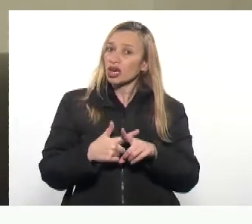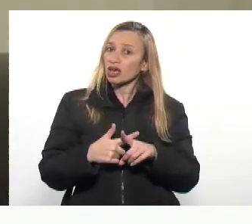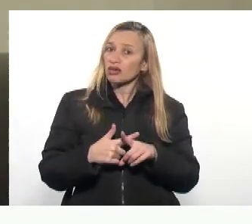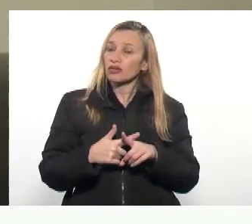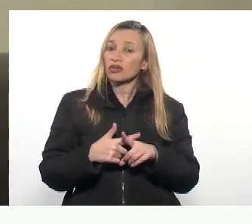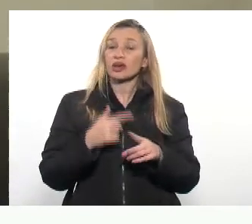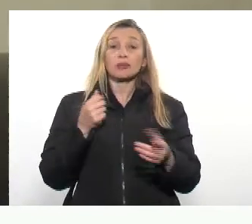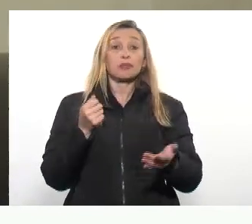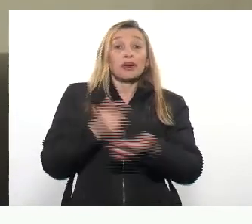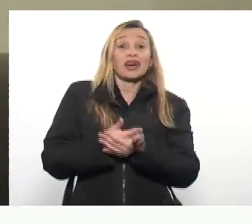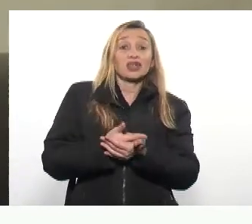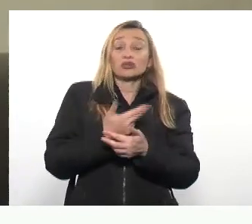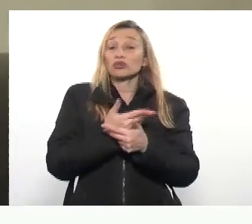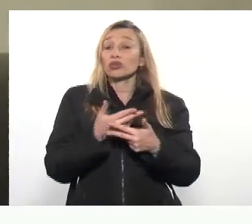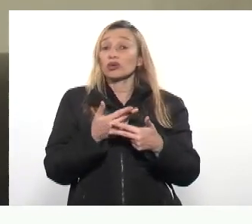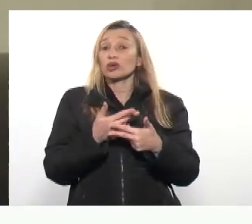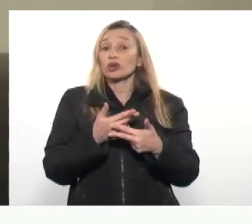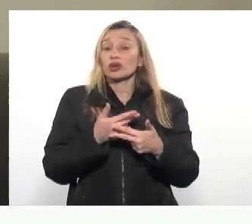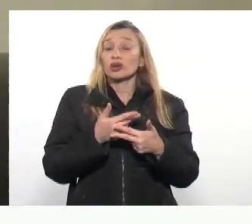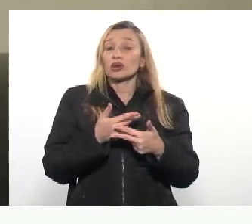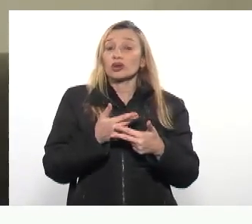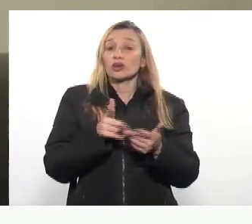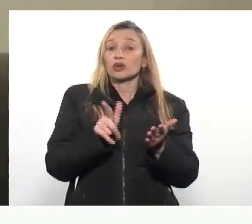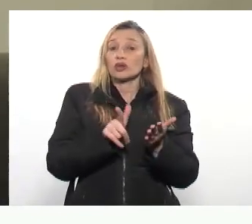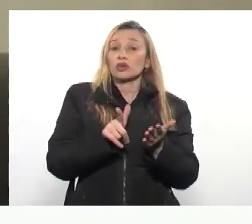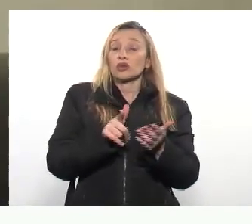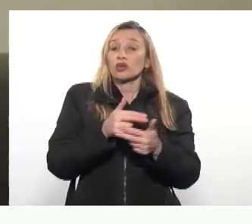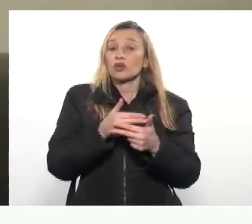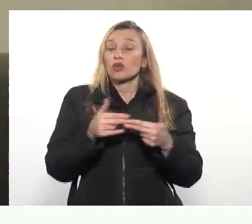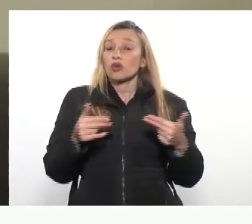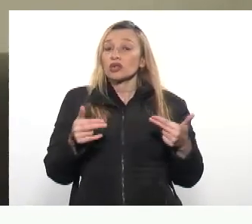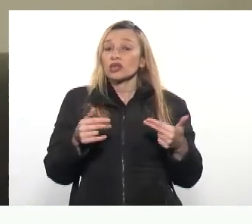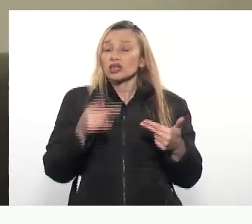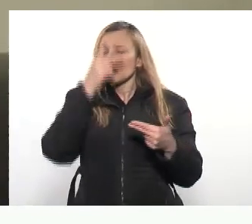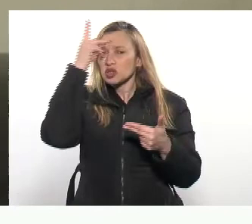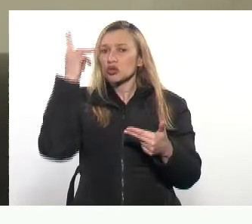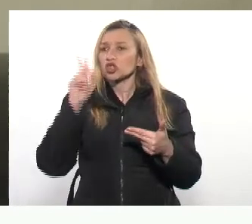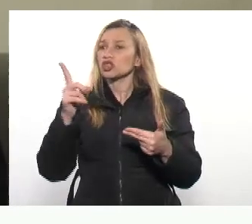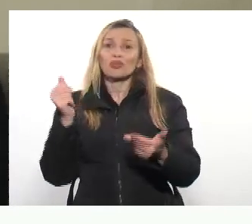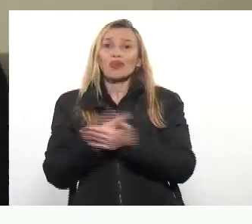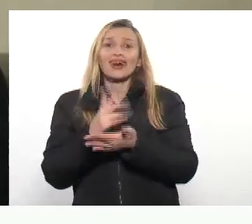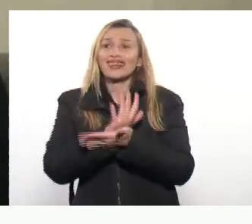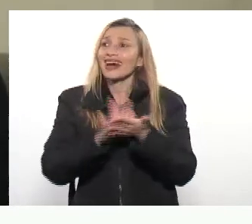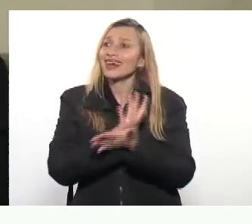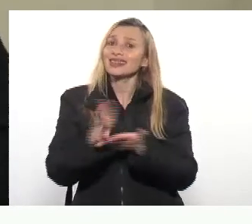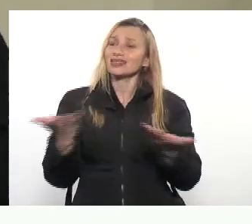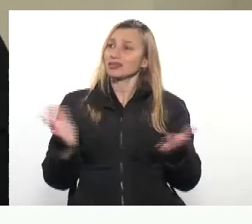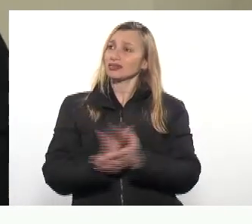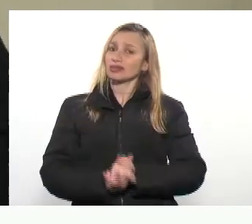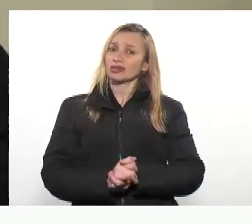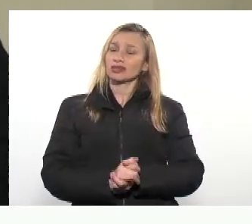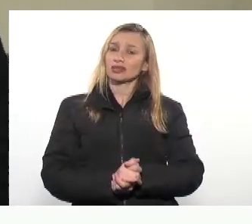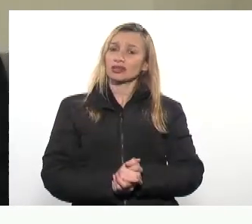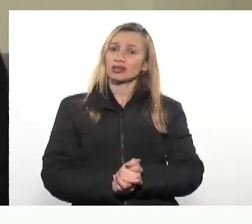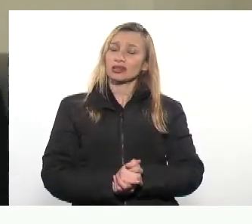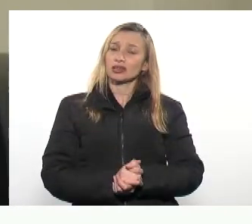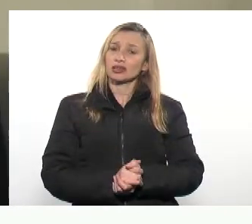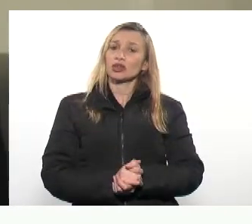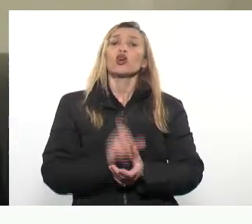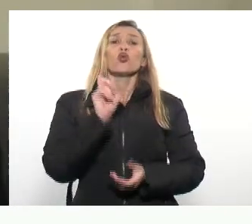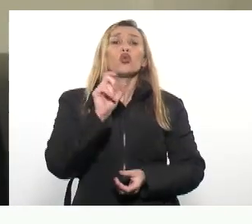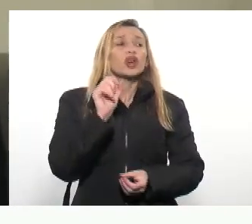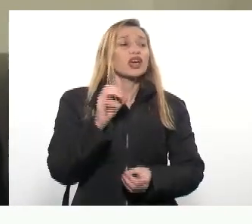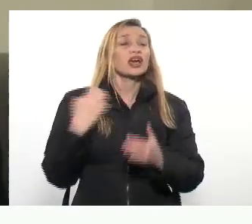pagando uma conta que dividir a conta com quem recebeu e não pagou. O que a SEDAI está fazendo